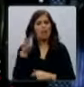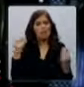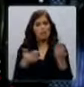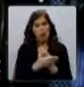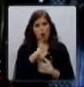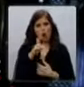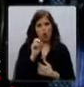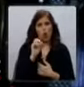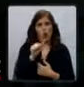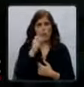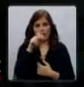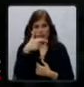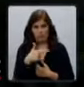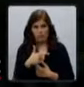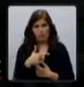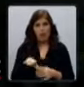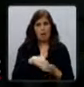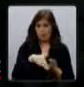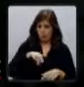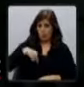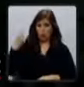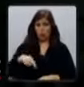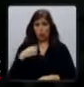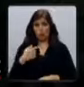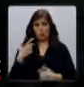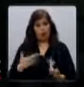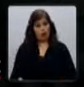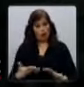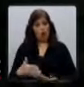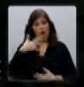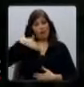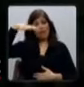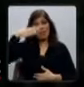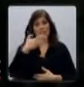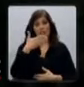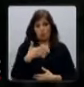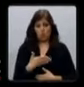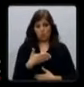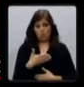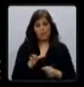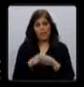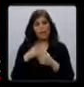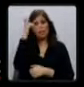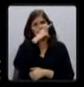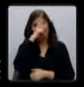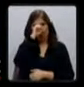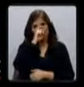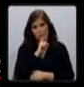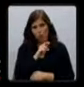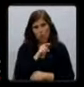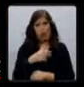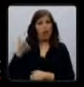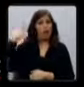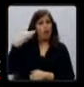do Robert com a participação do próprio tem hoje 71 anos a equipe da televisão relembra Olha que quando